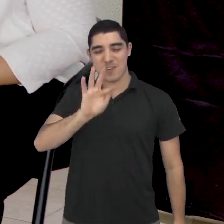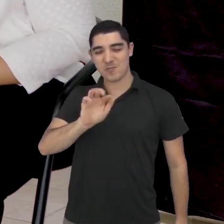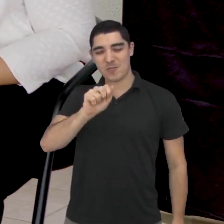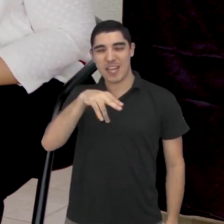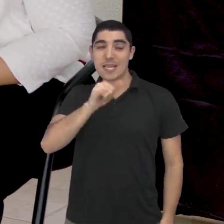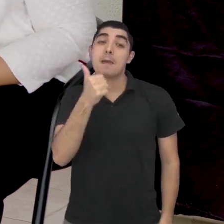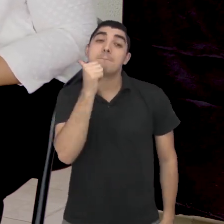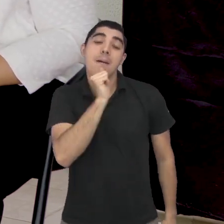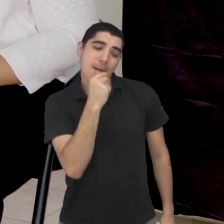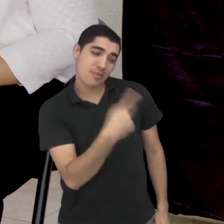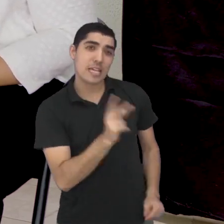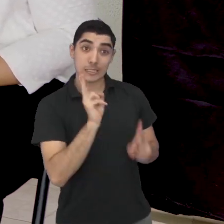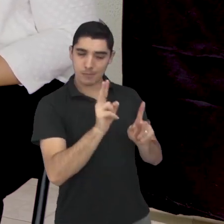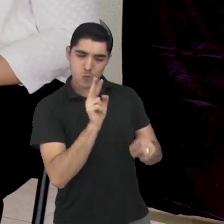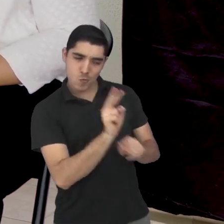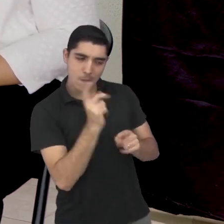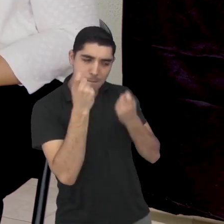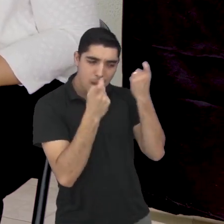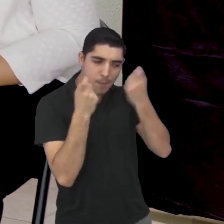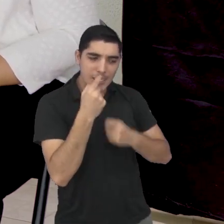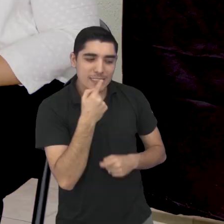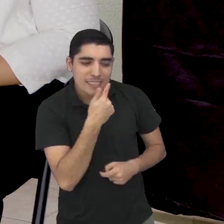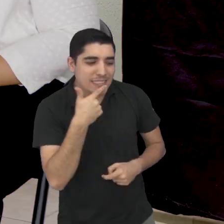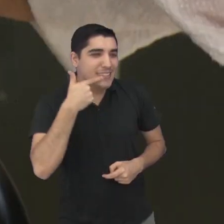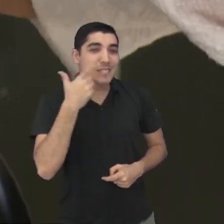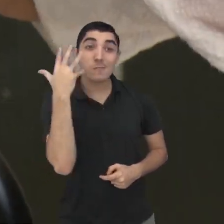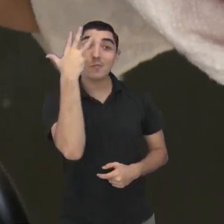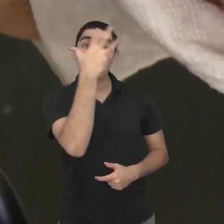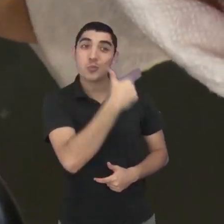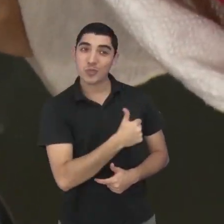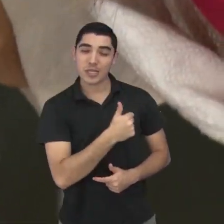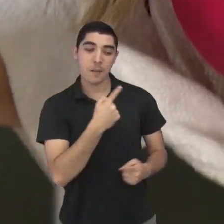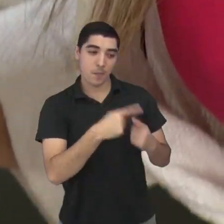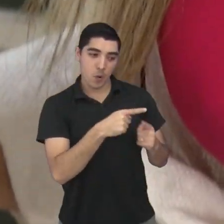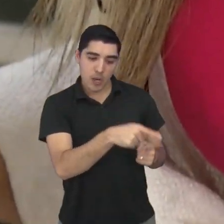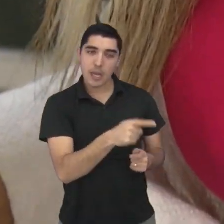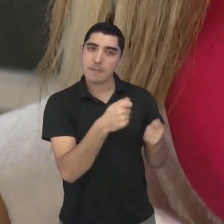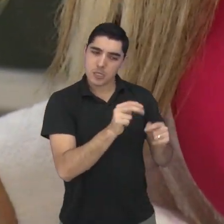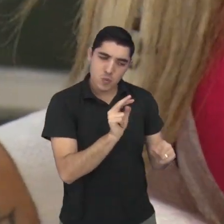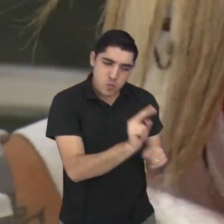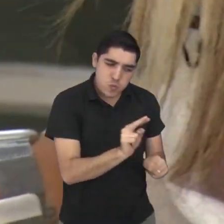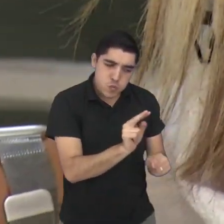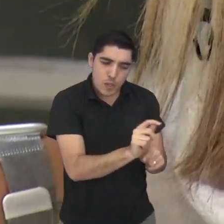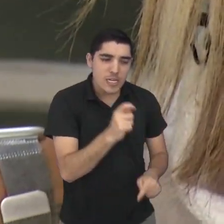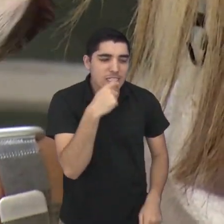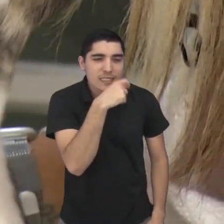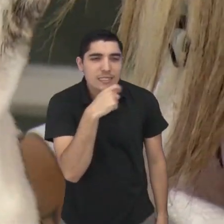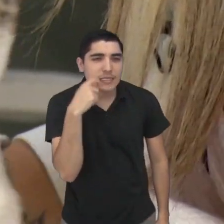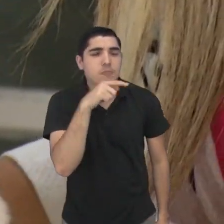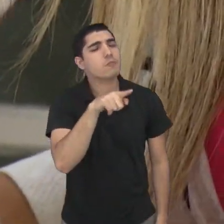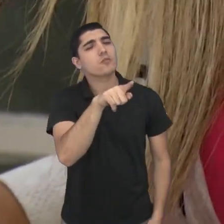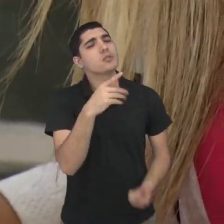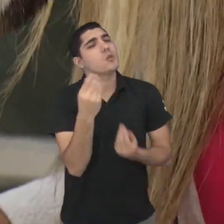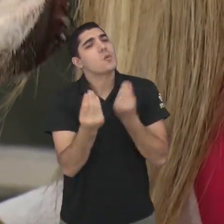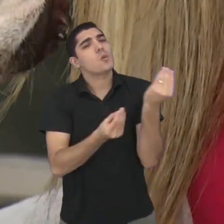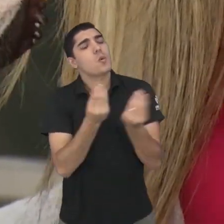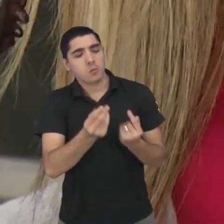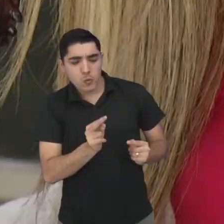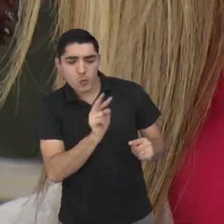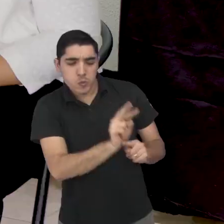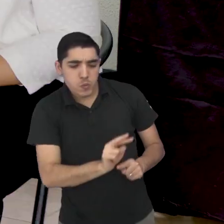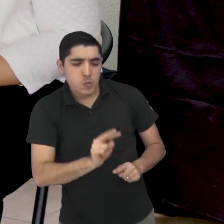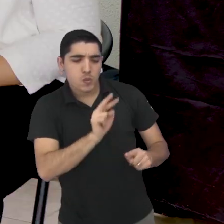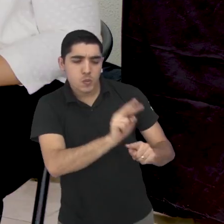esse cuidado, né, Fanny, de ter essa frequência em escovar o dentinho mesmo. Como é que é a sua rotina em relação ao